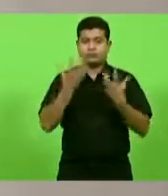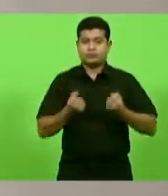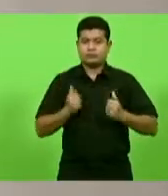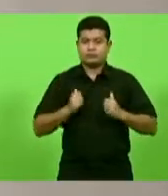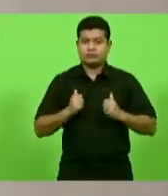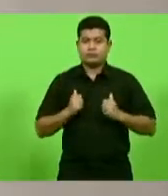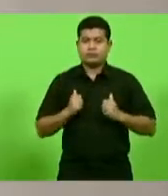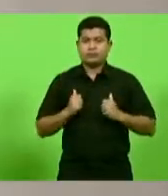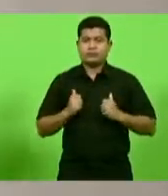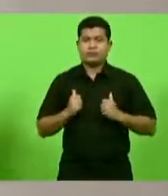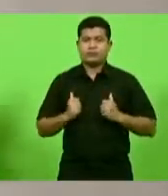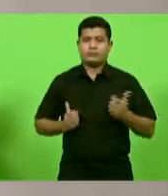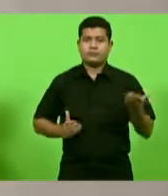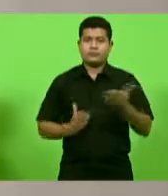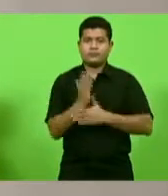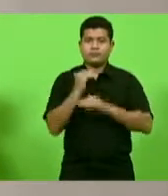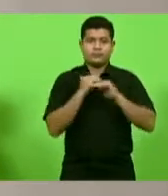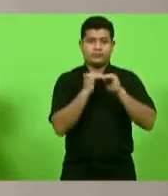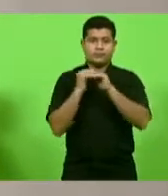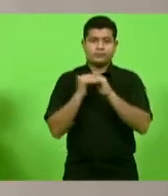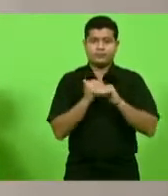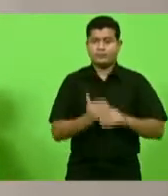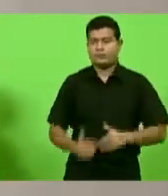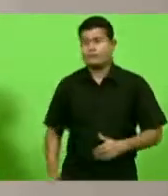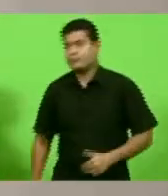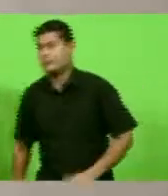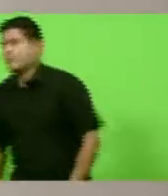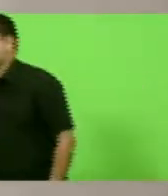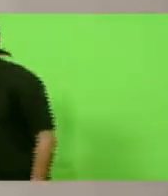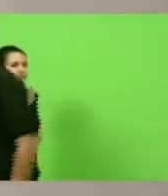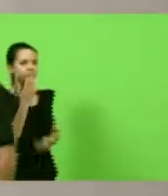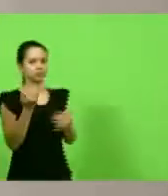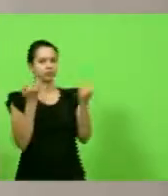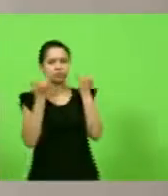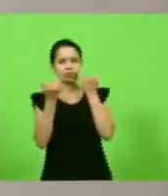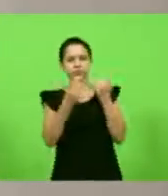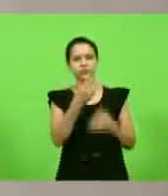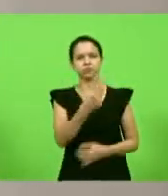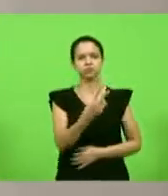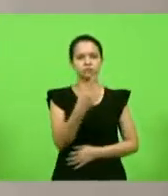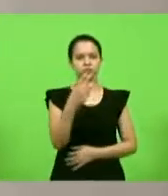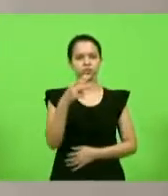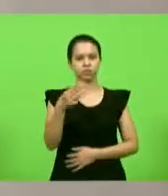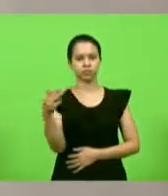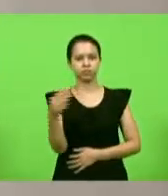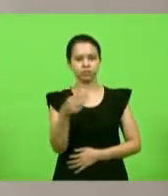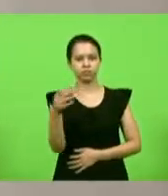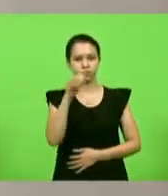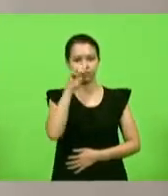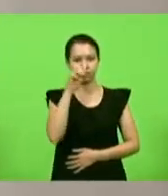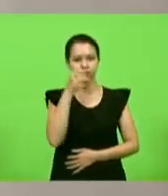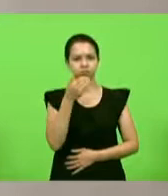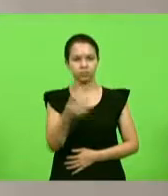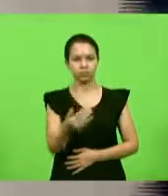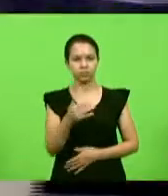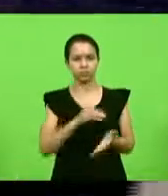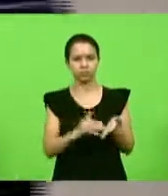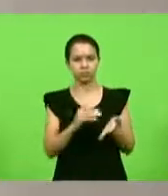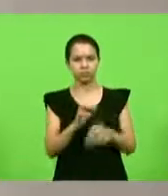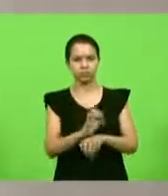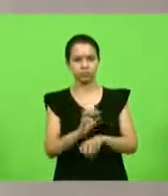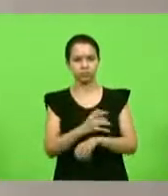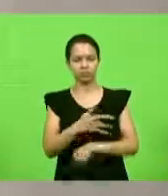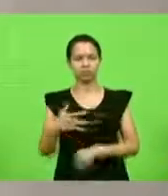como se encontra. Aprovado por unanimidade. Pedido de informação 233, autor deputado João Amin, solicitando ao secretário de Estado da Saúde